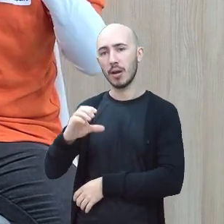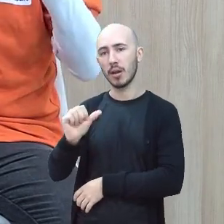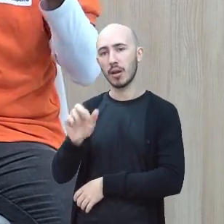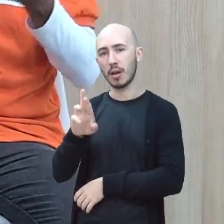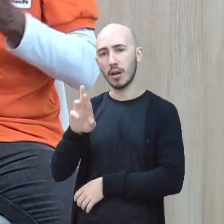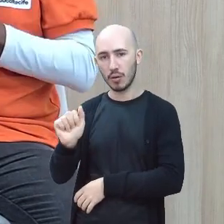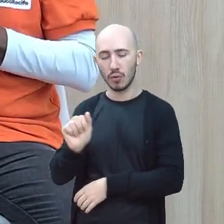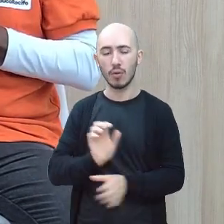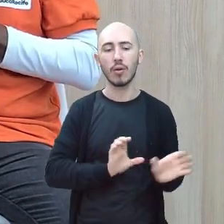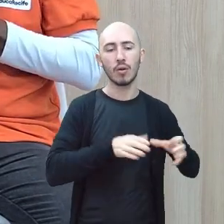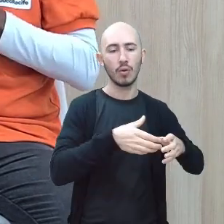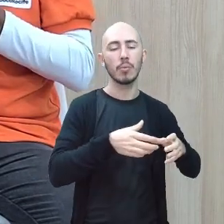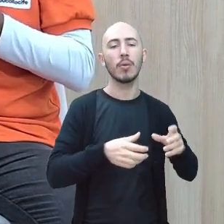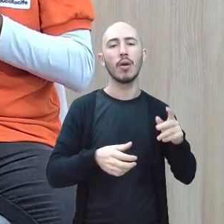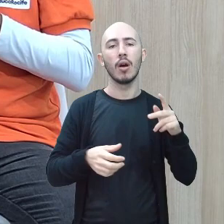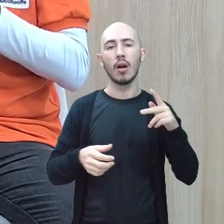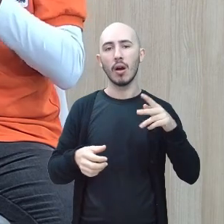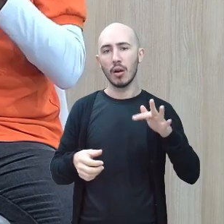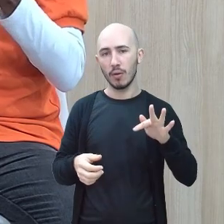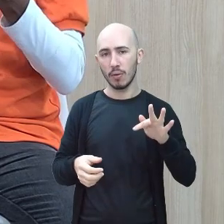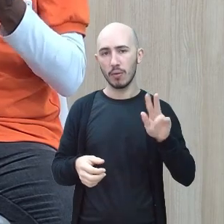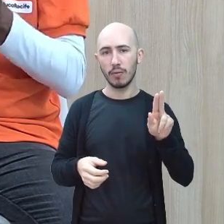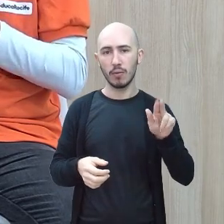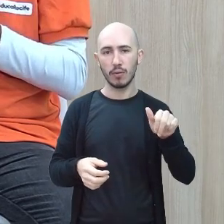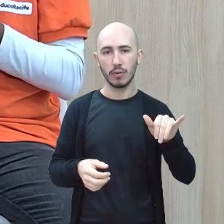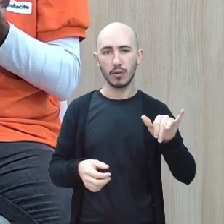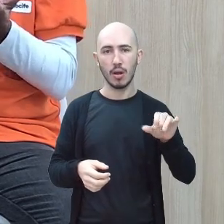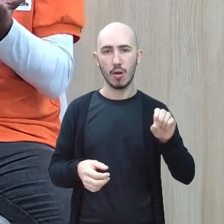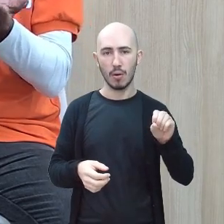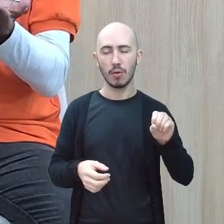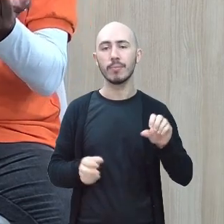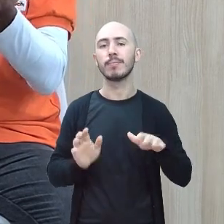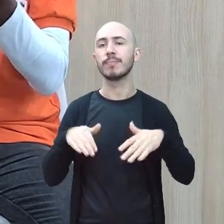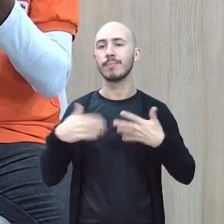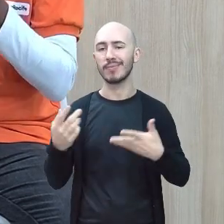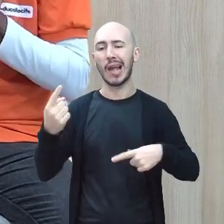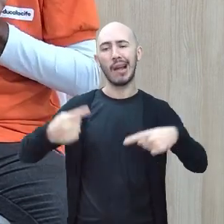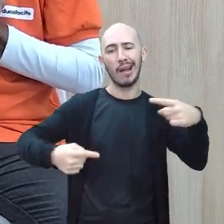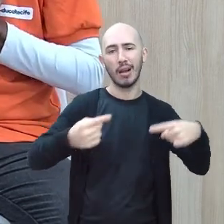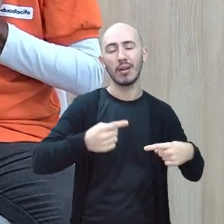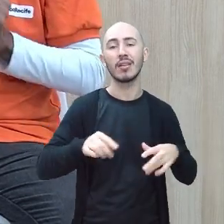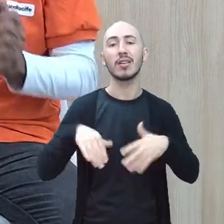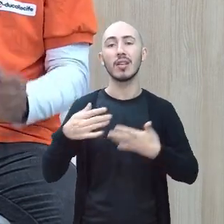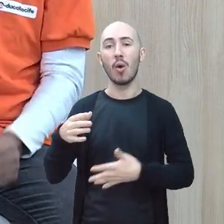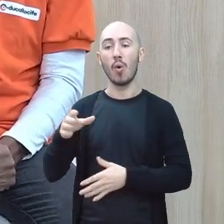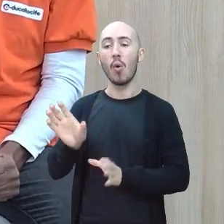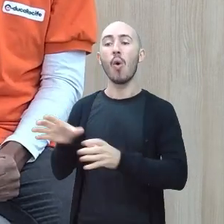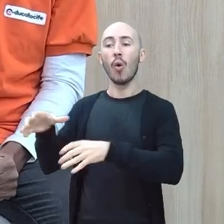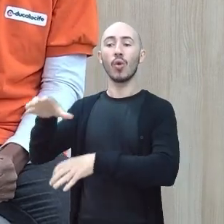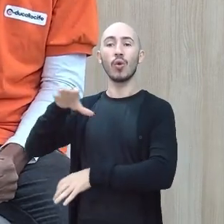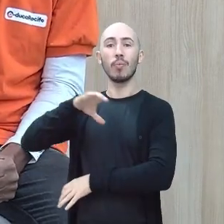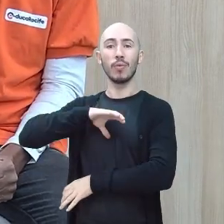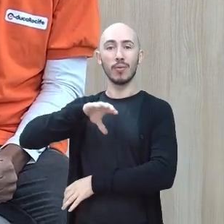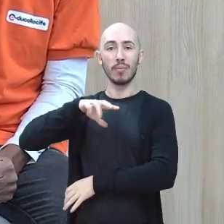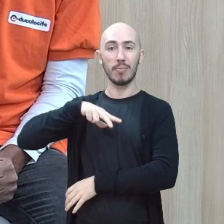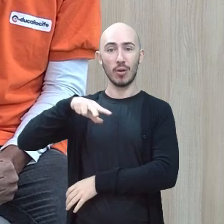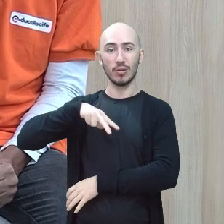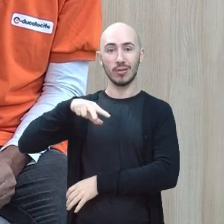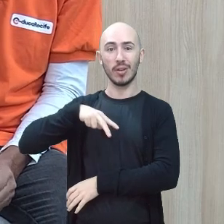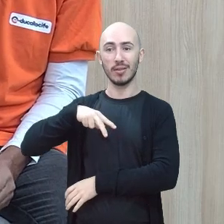coisa que vocês podem aprofundar. Como o professor Luciano falou, na chegada dos portugueses aqui, existiam 5 milhões